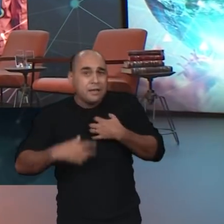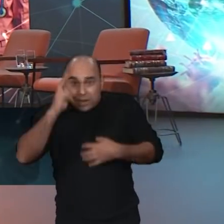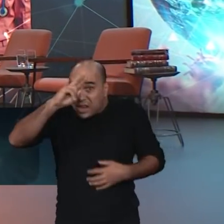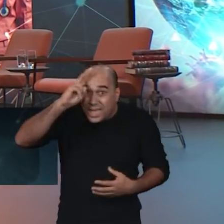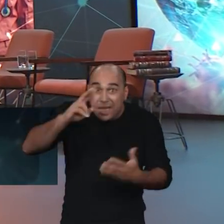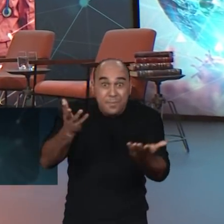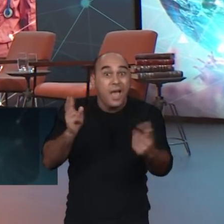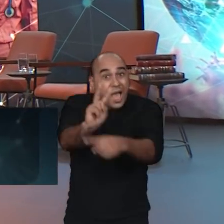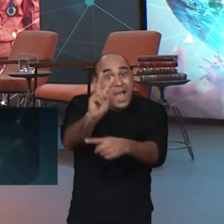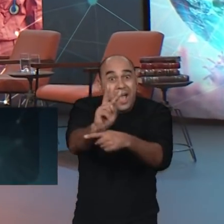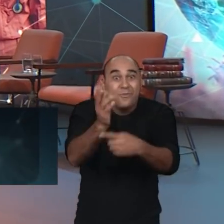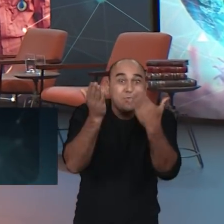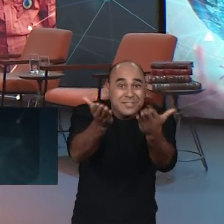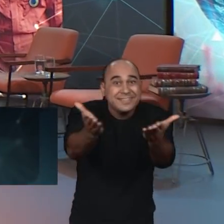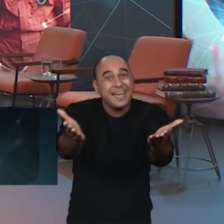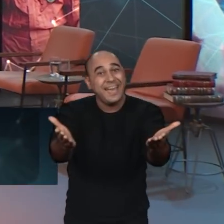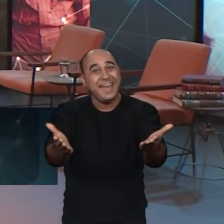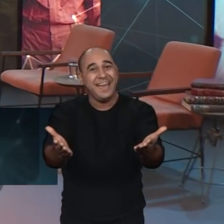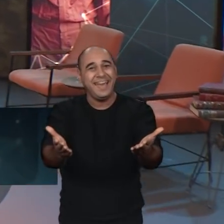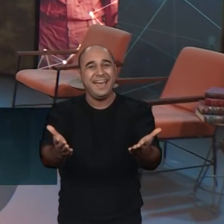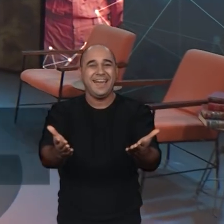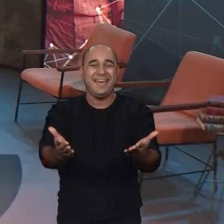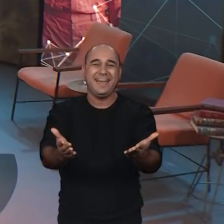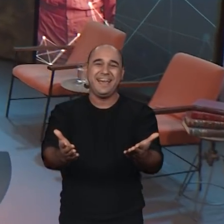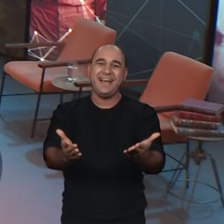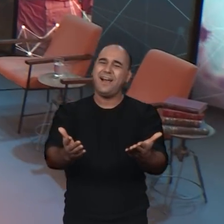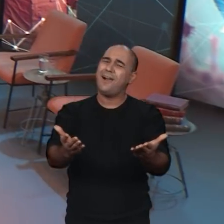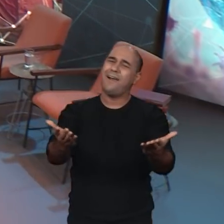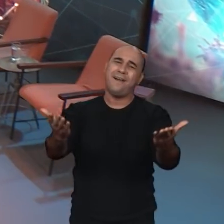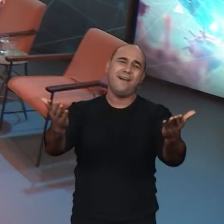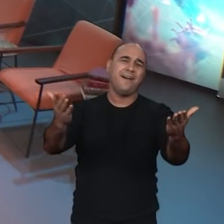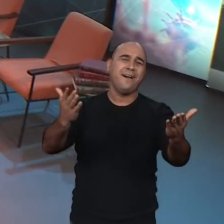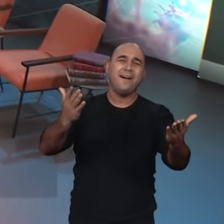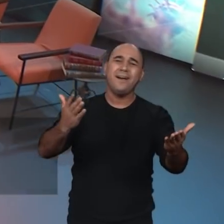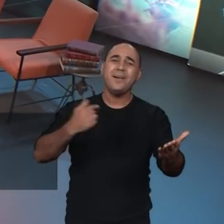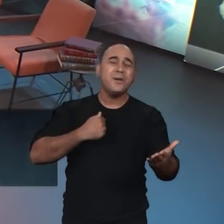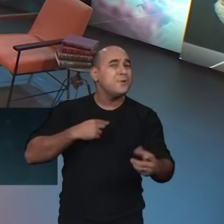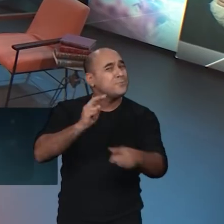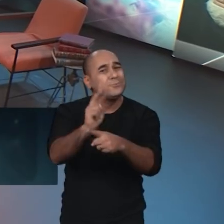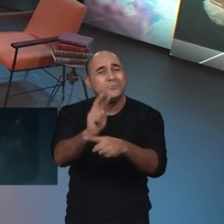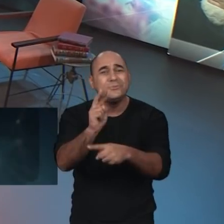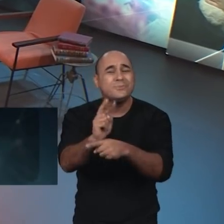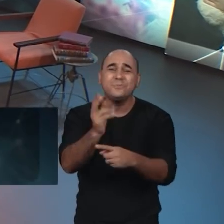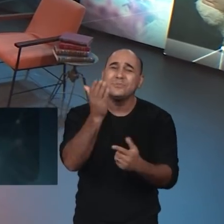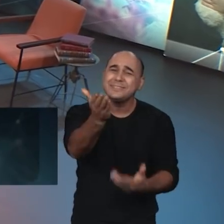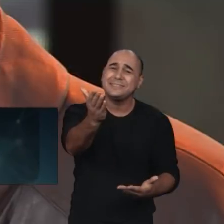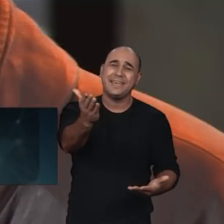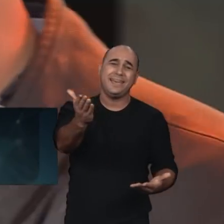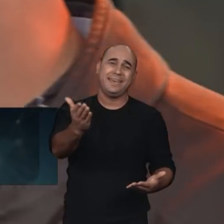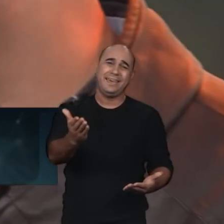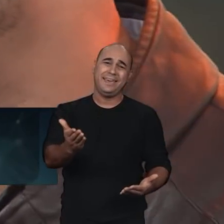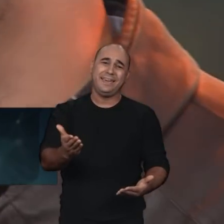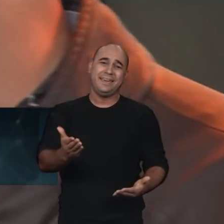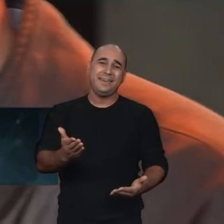você. Cuidei de você